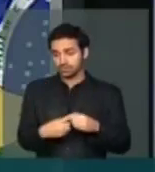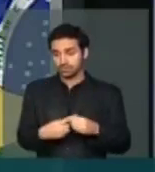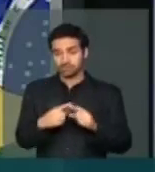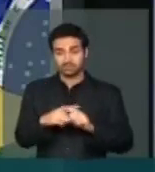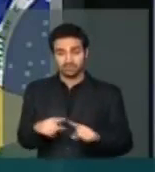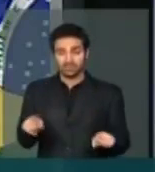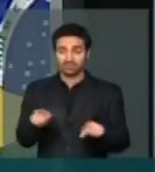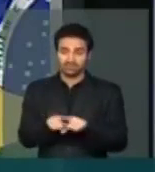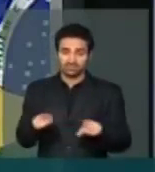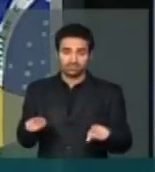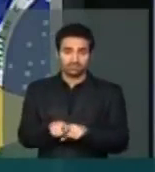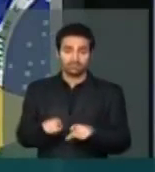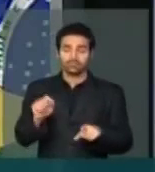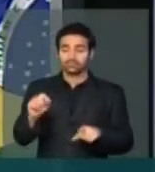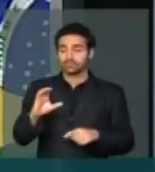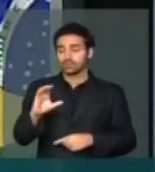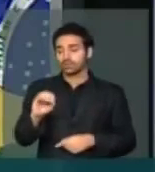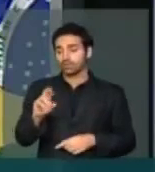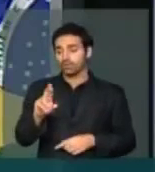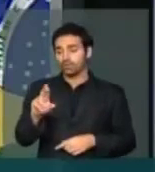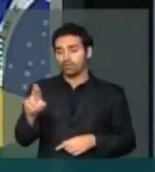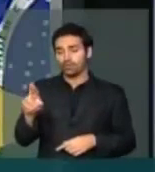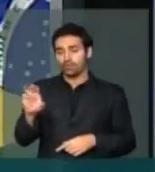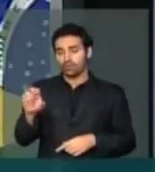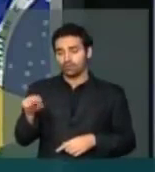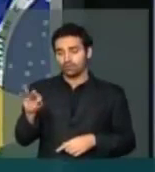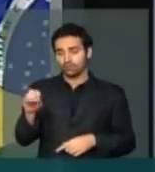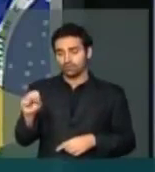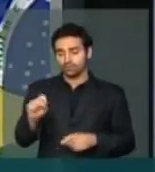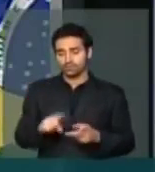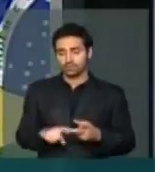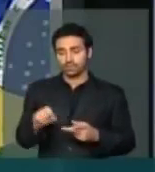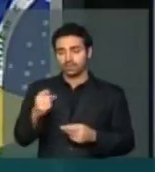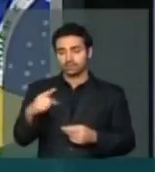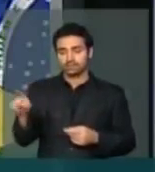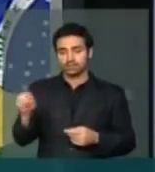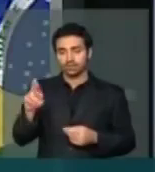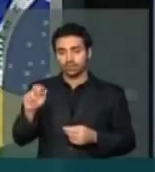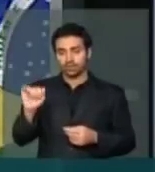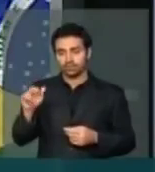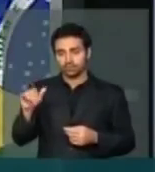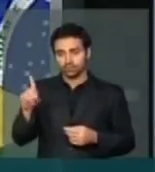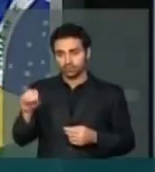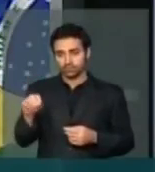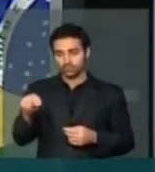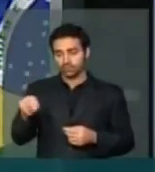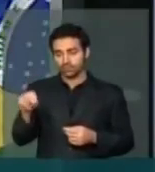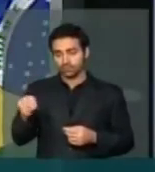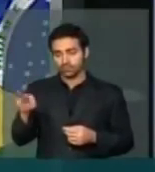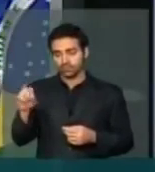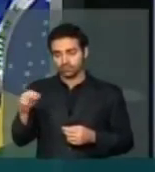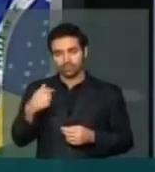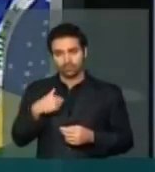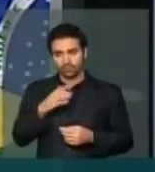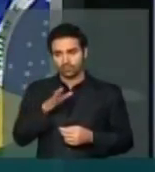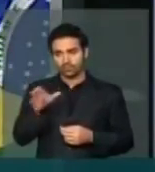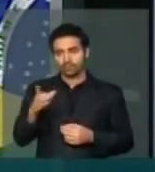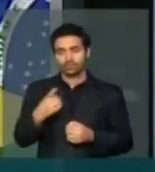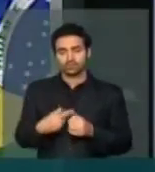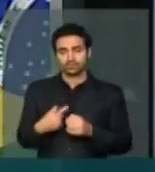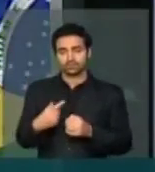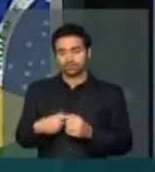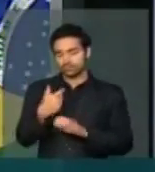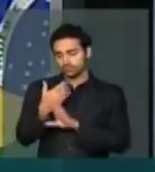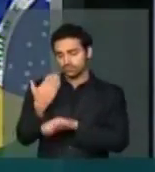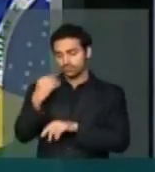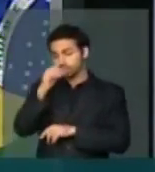isso vale também para Corrente. Vale para São Raimundo Donato. Aliás, estive em São Raimundo Donato nesse